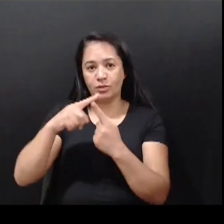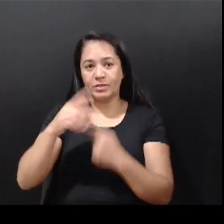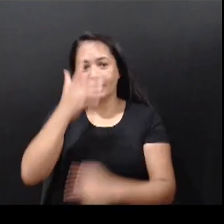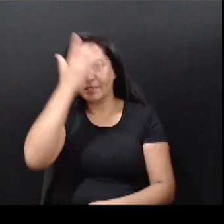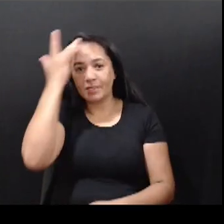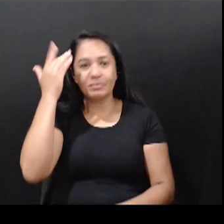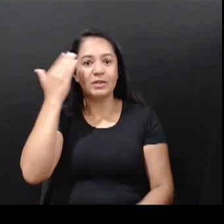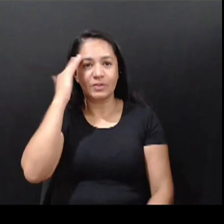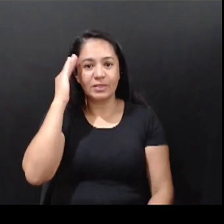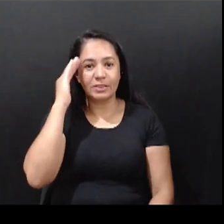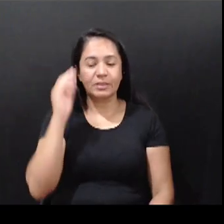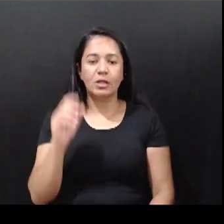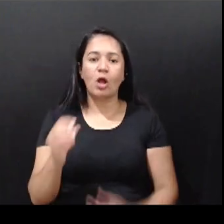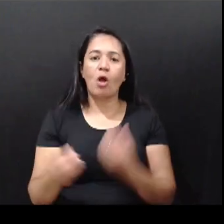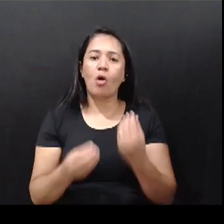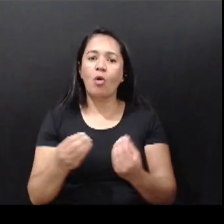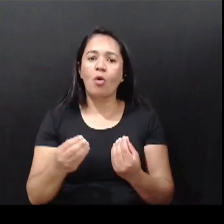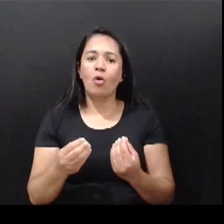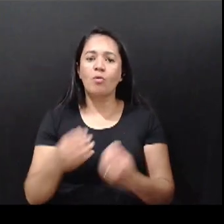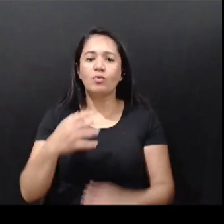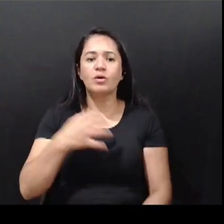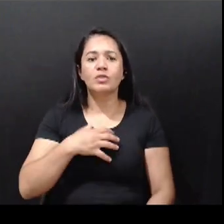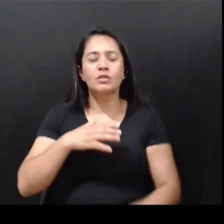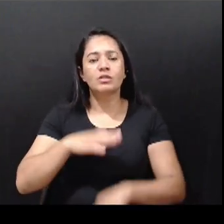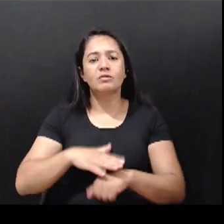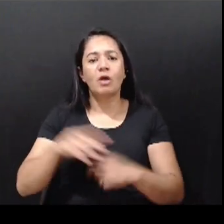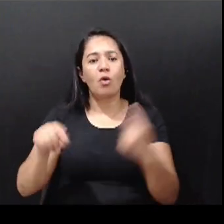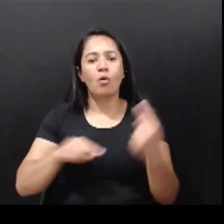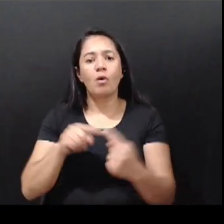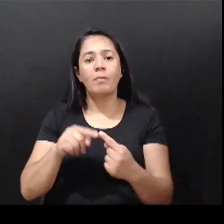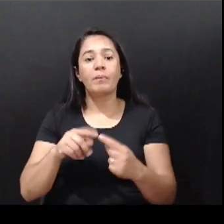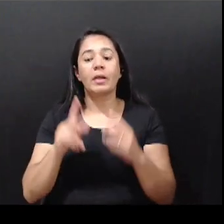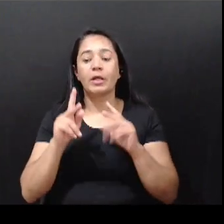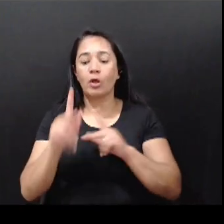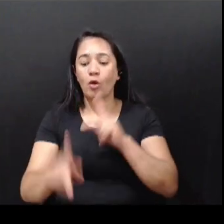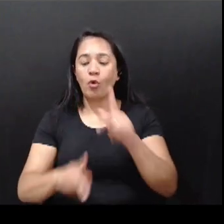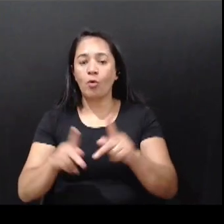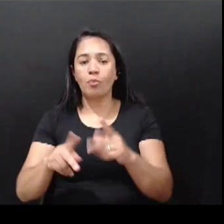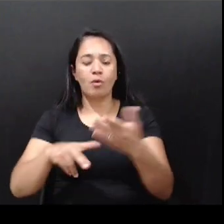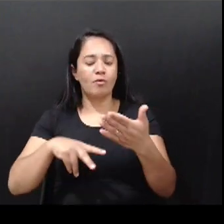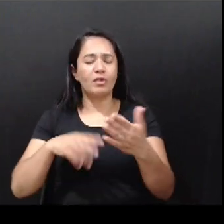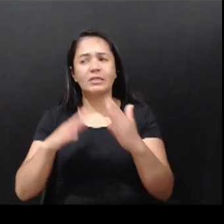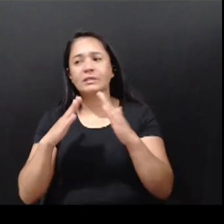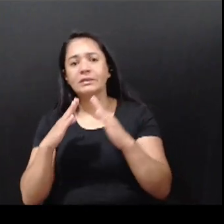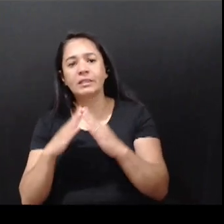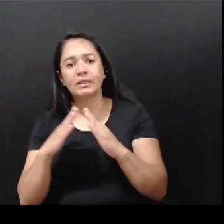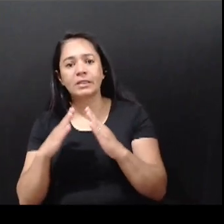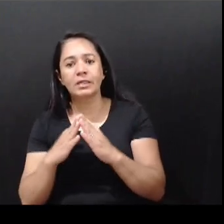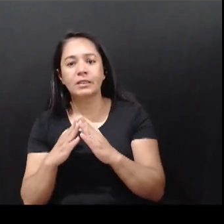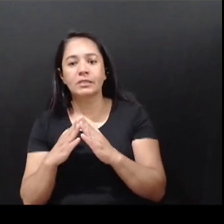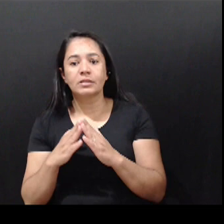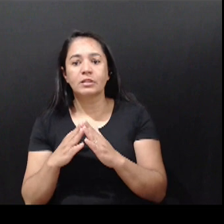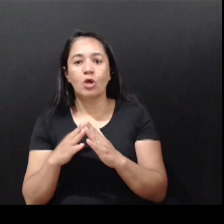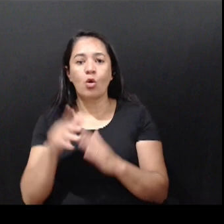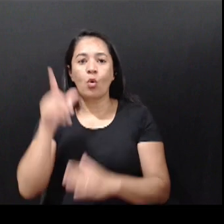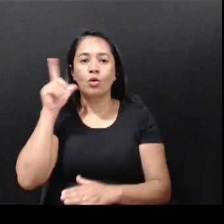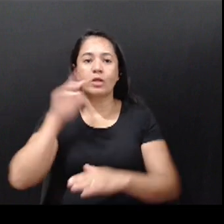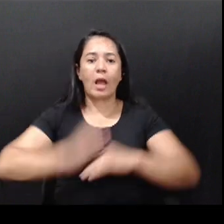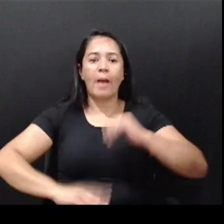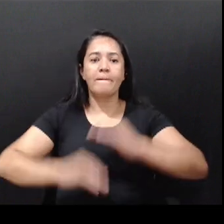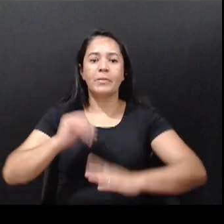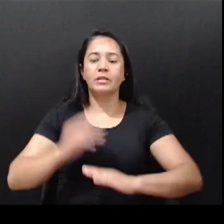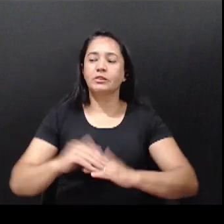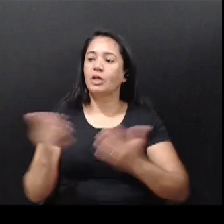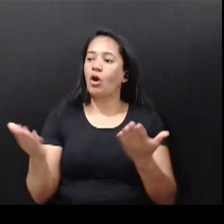que forma ele é intuitivo para que a população, quem está lá em casa, tenha essa habilidade de dizer, olha, é uma coisa fácil,